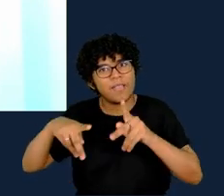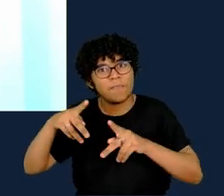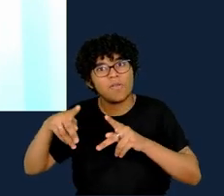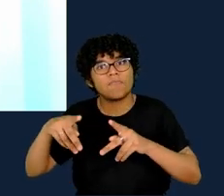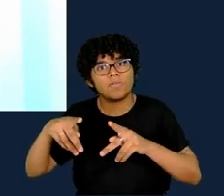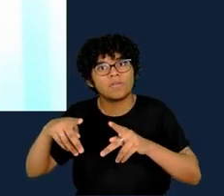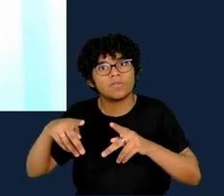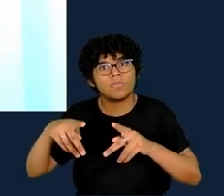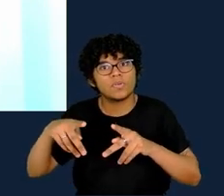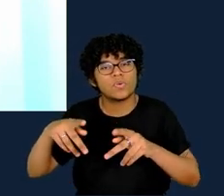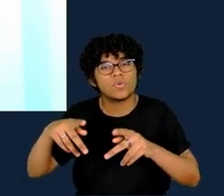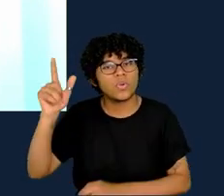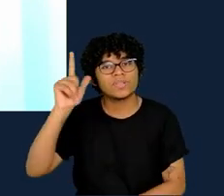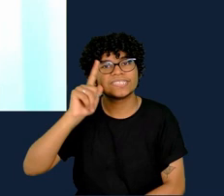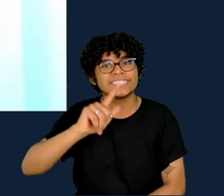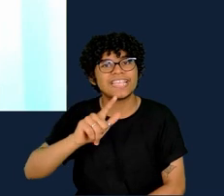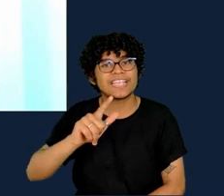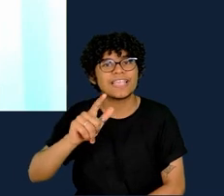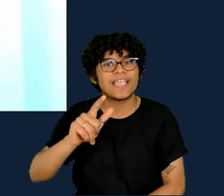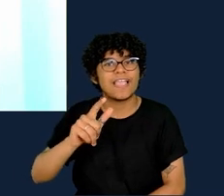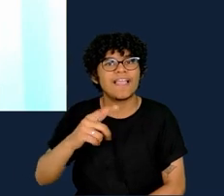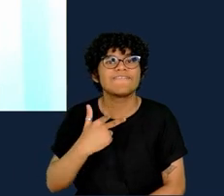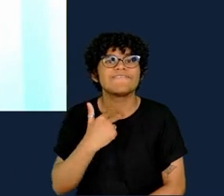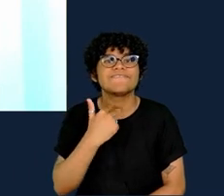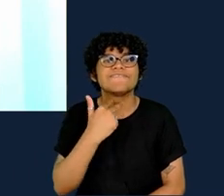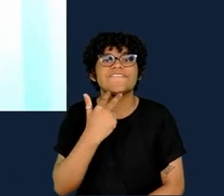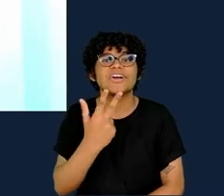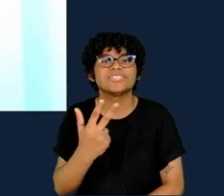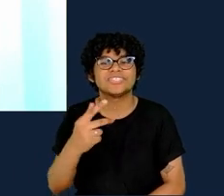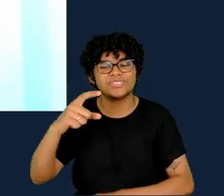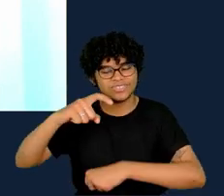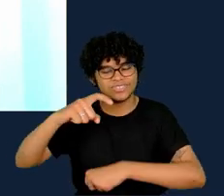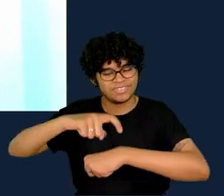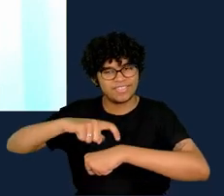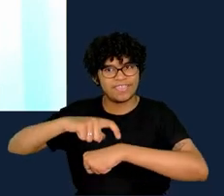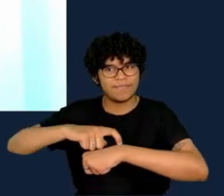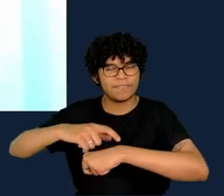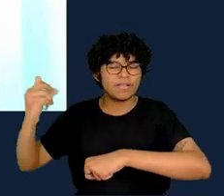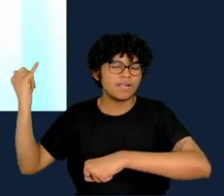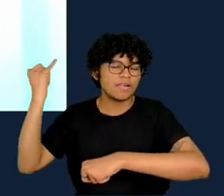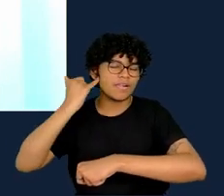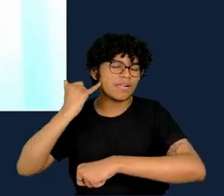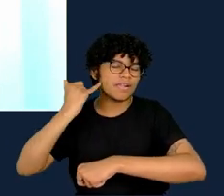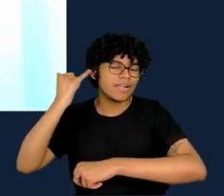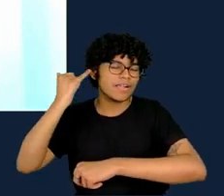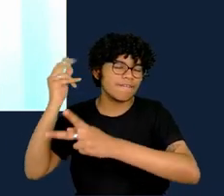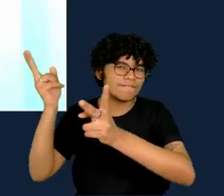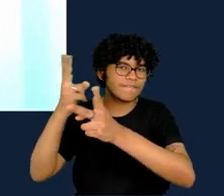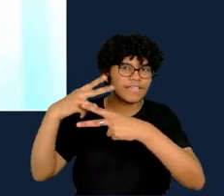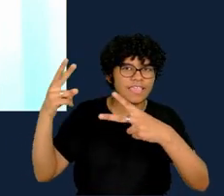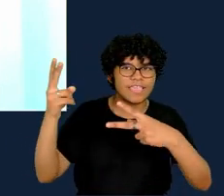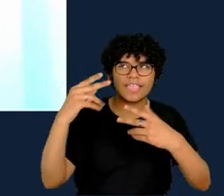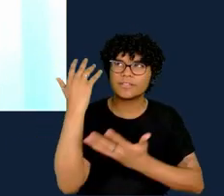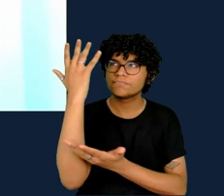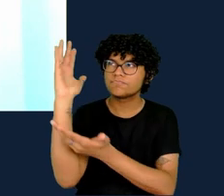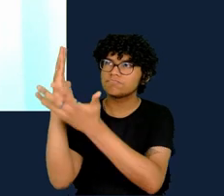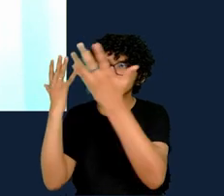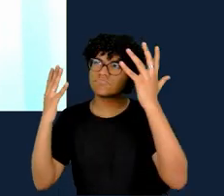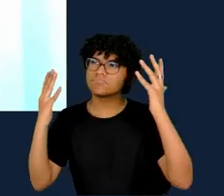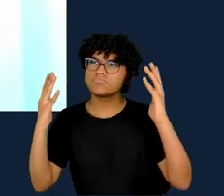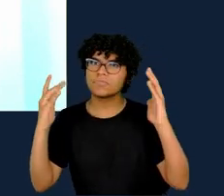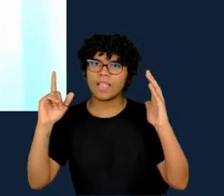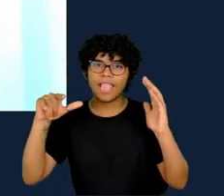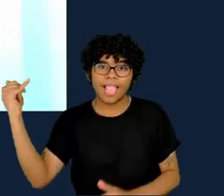voz do tempo, né? Da natureza, dos sinais que a natureza, que o mundo dá sobre